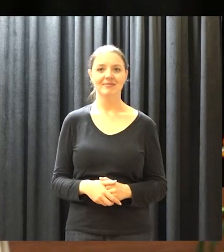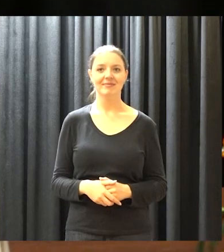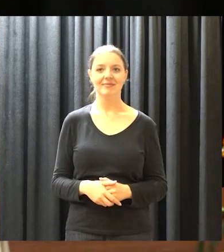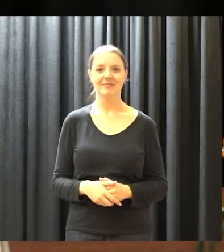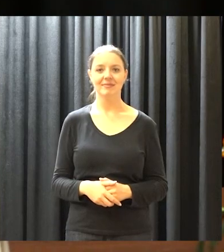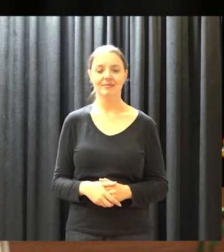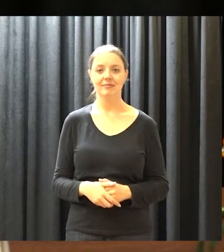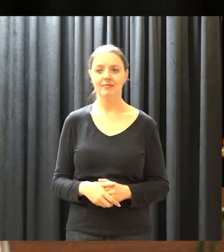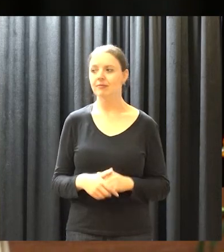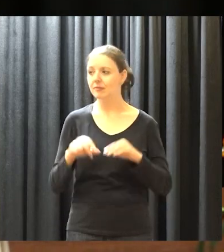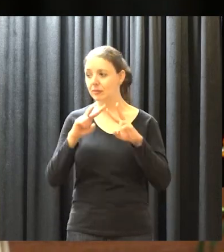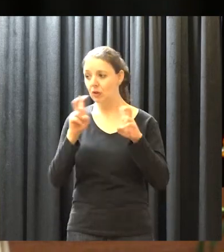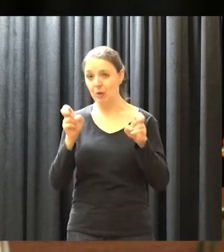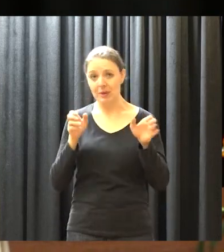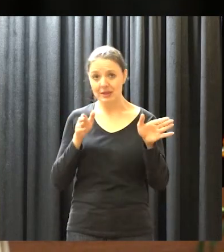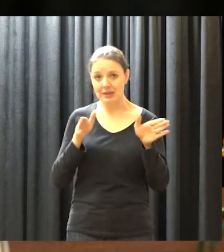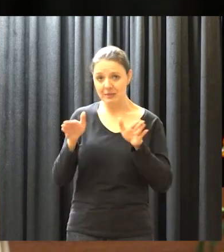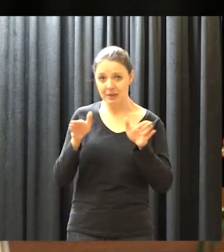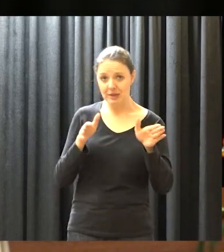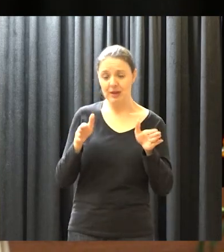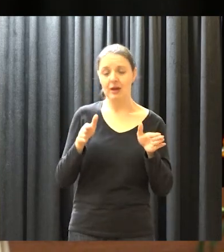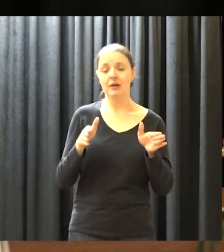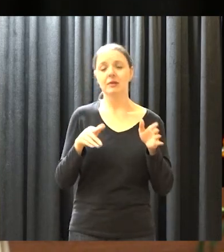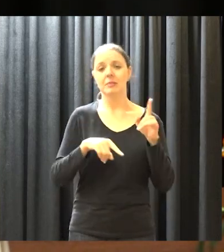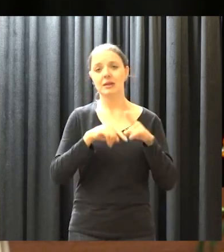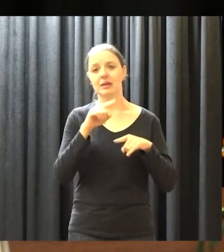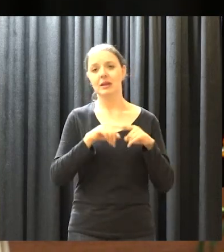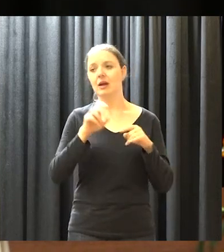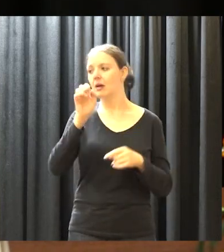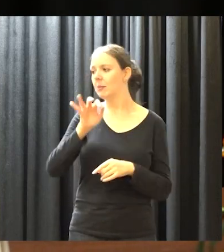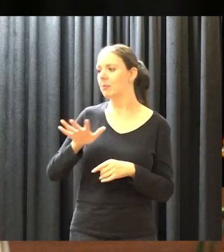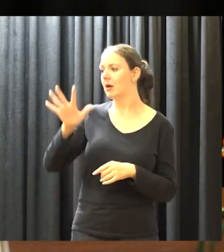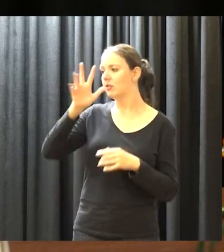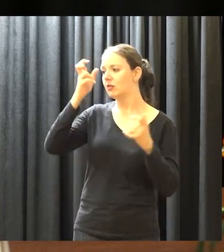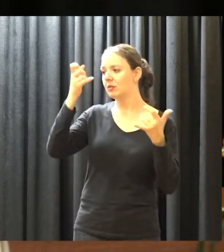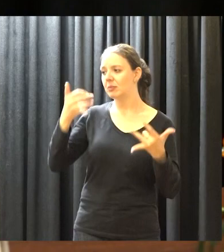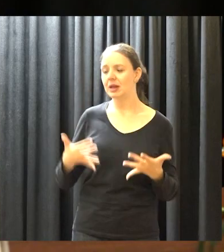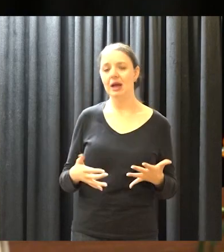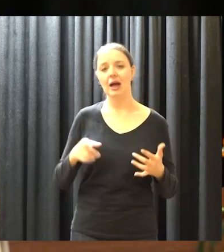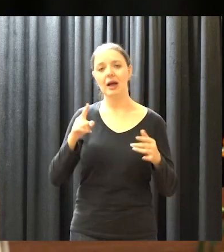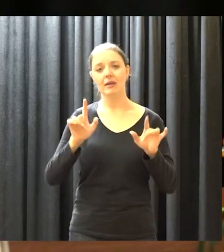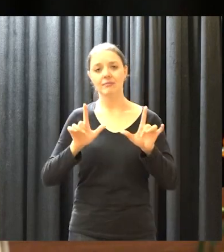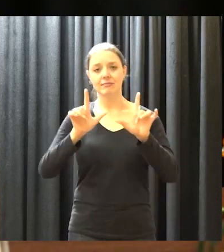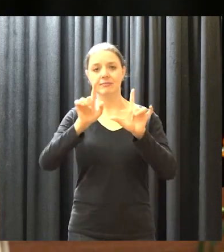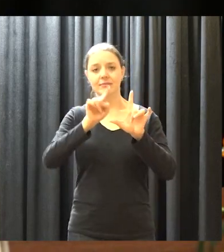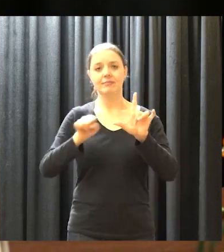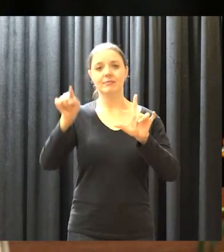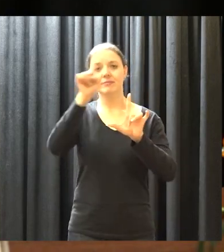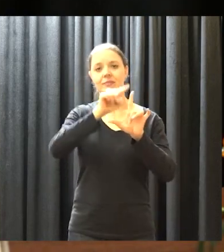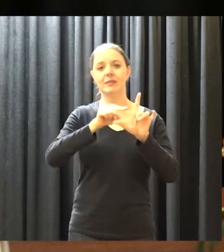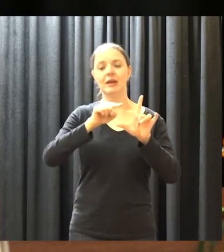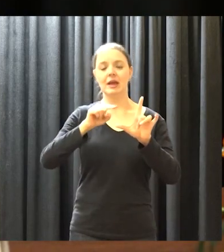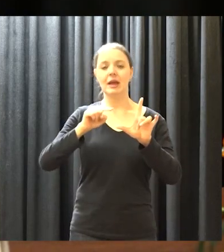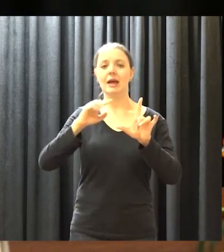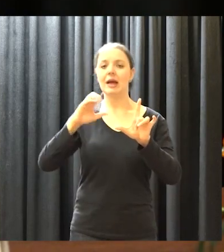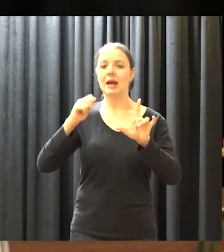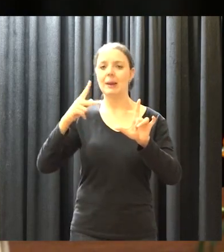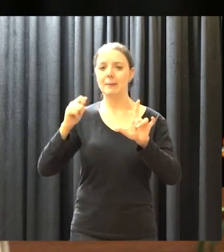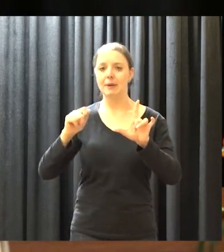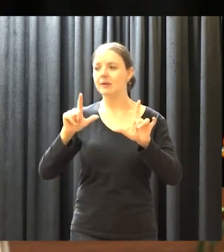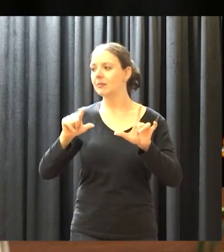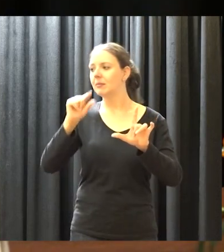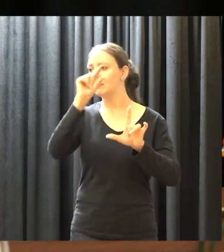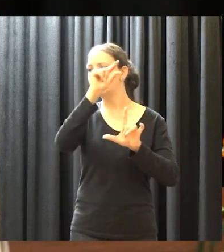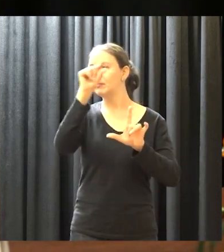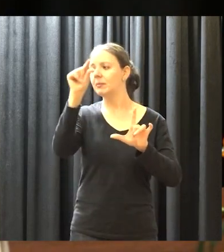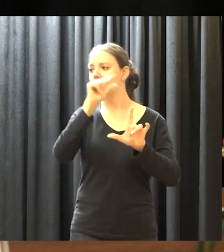Sobre a acessibilidade desse material, vou fazer uma breve descrição do que está aparecendo aí na tela. É a capa do livro, sobre a palavra defiças. A nossa